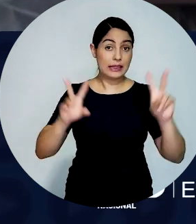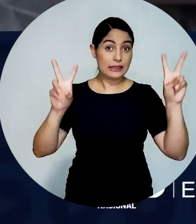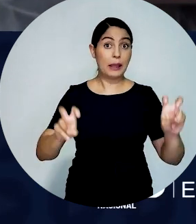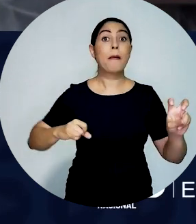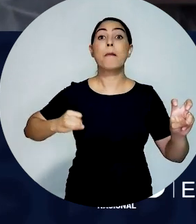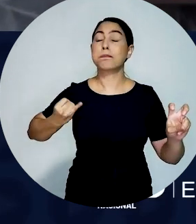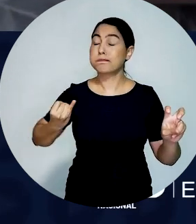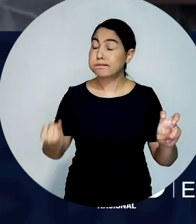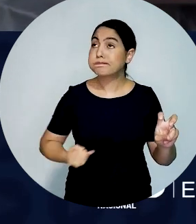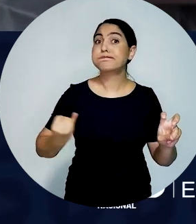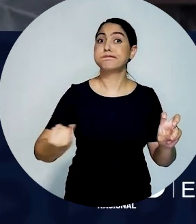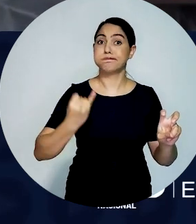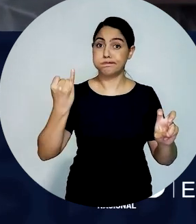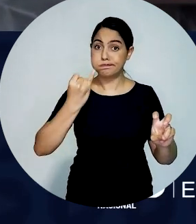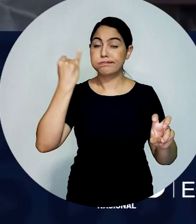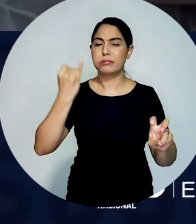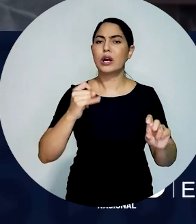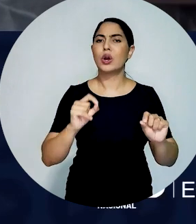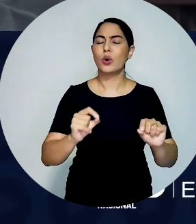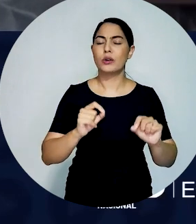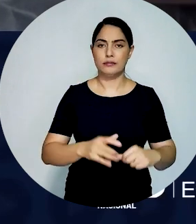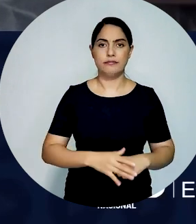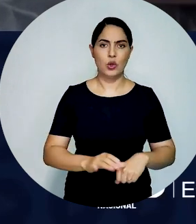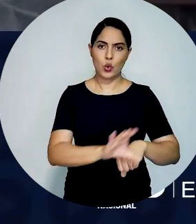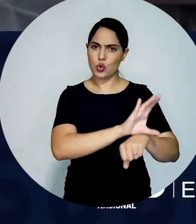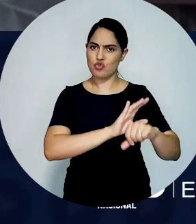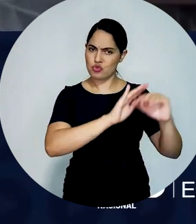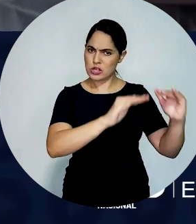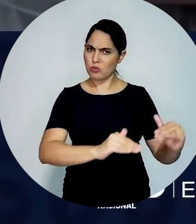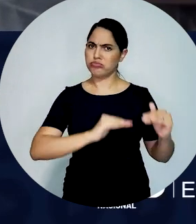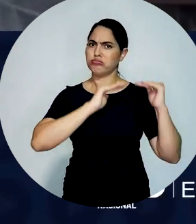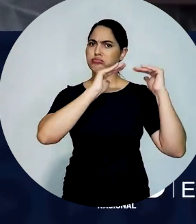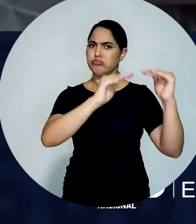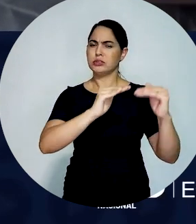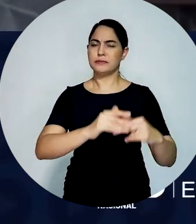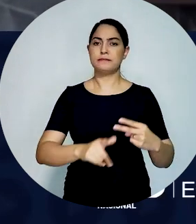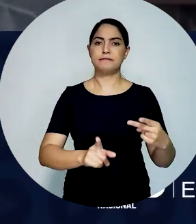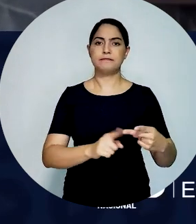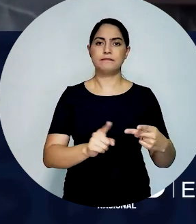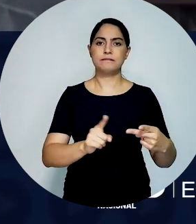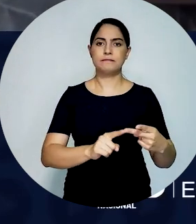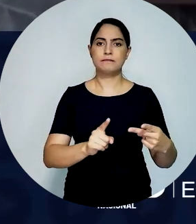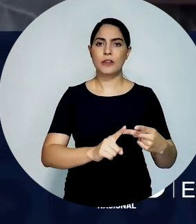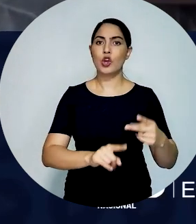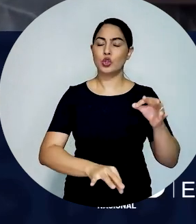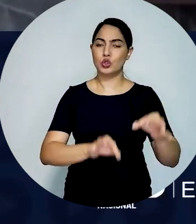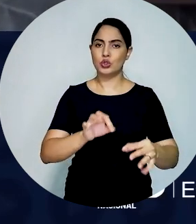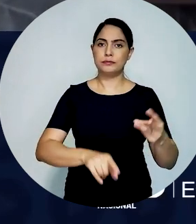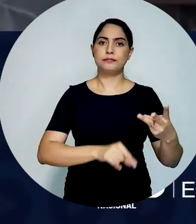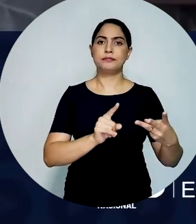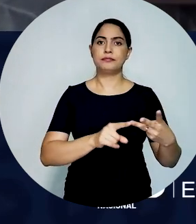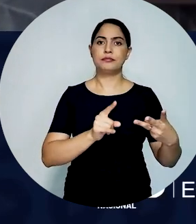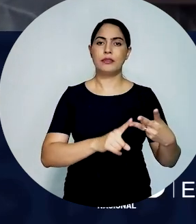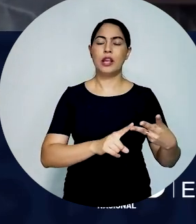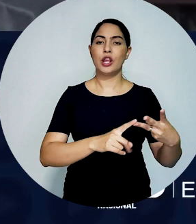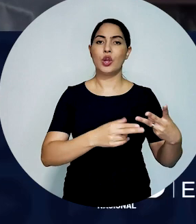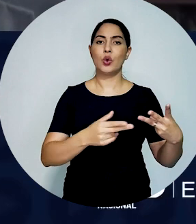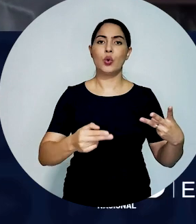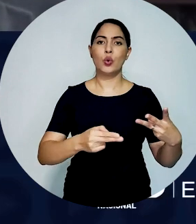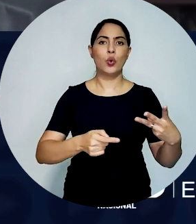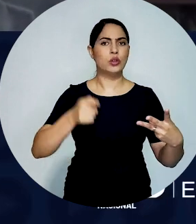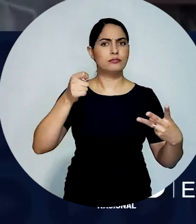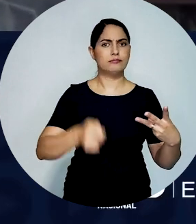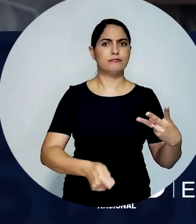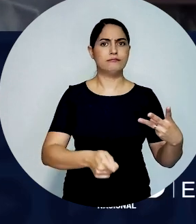também, muito importante, né? E que envolve supremacia da Constituição, segurança jurídica e coisa julgada,